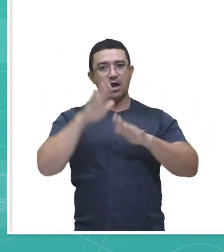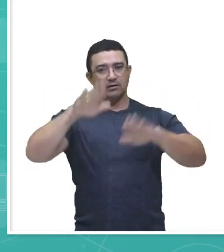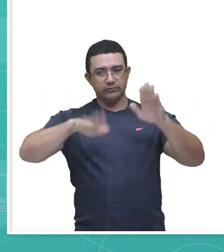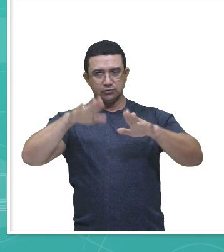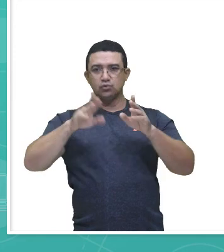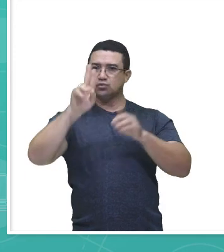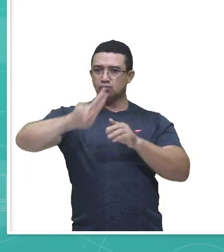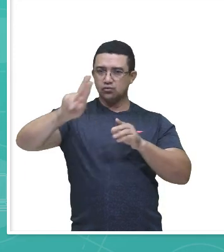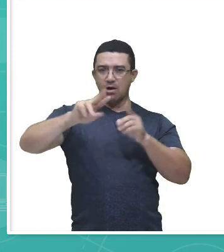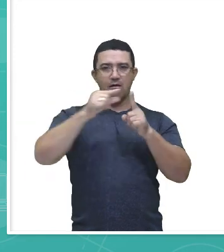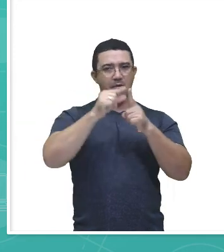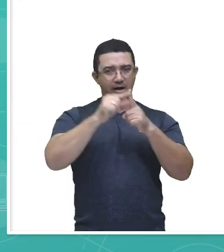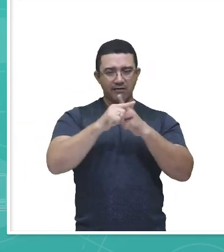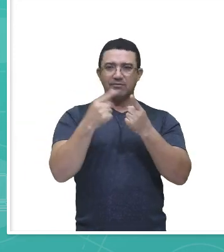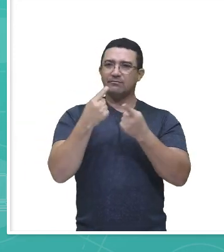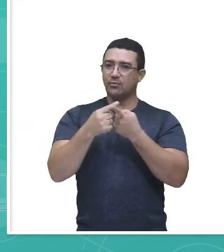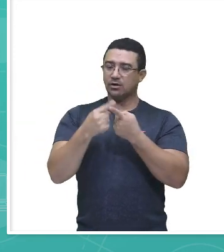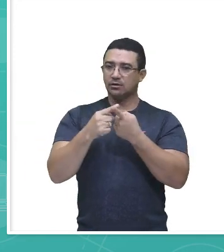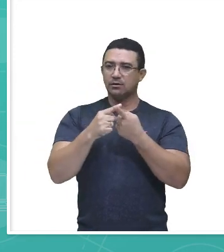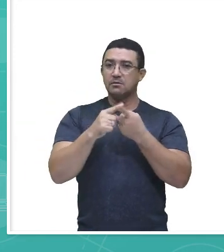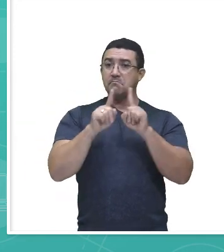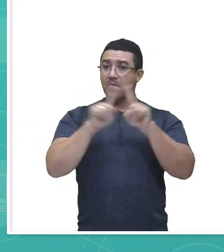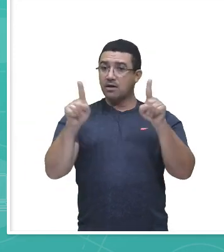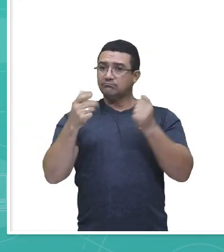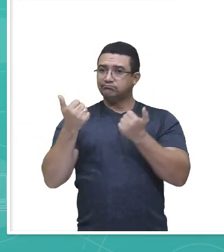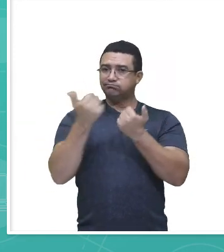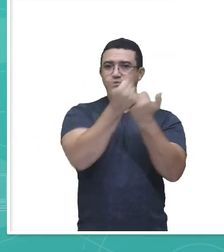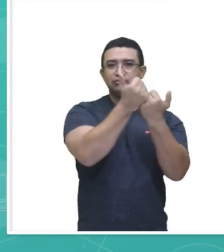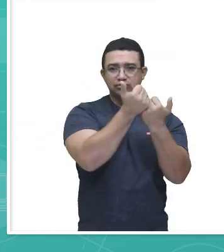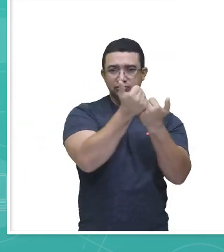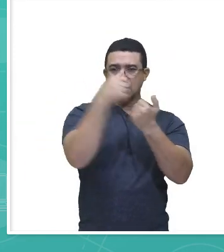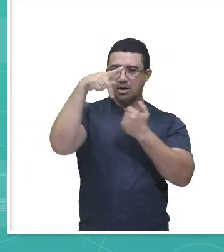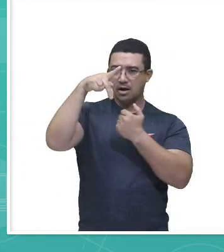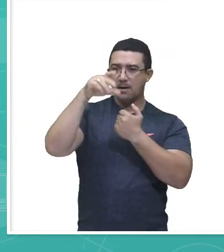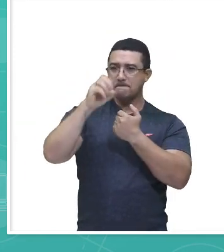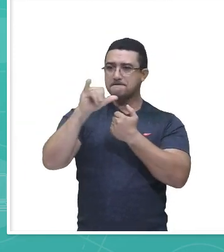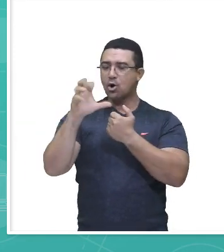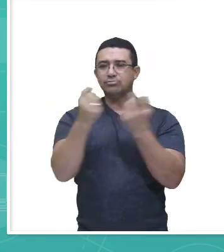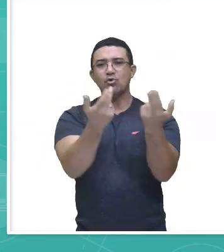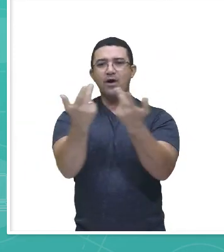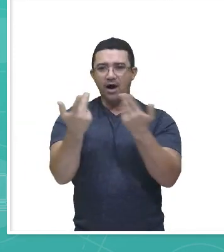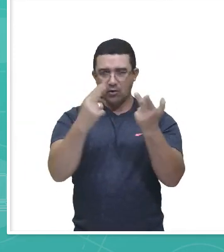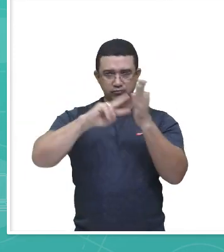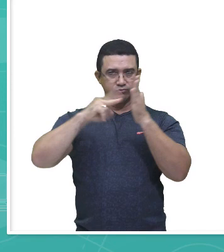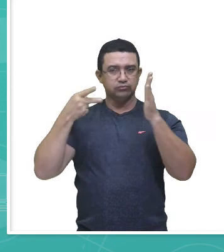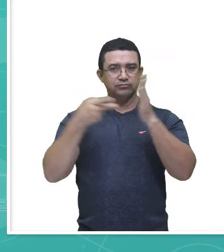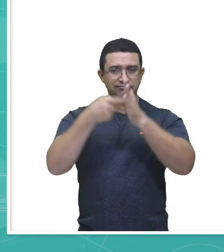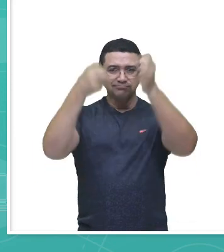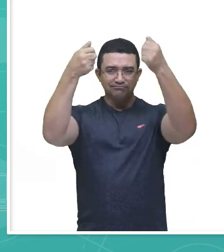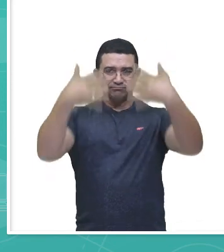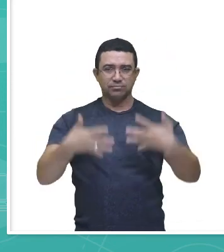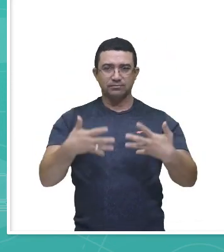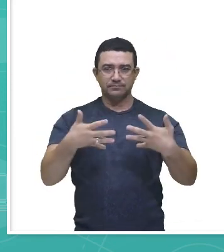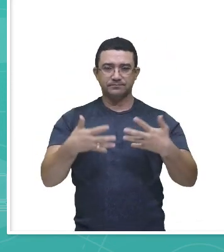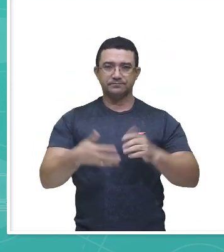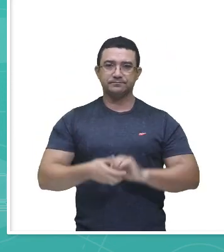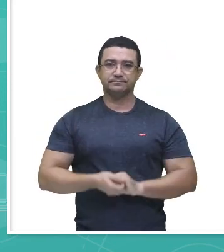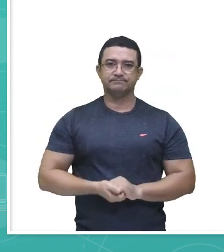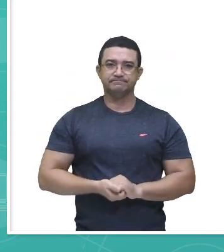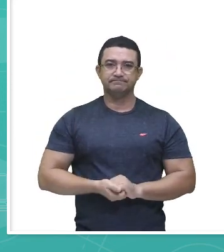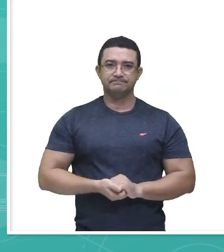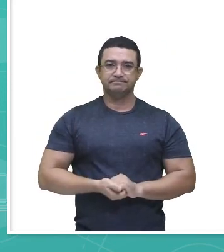porquê, mas o pois também, né, dá essa ideia, tá, de explicação. Então,